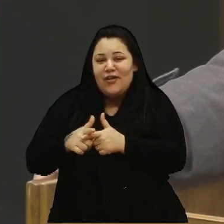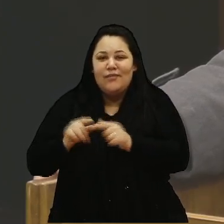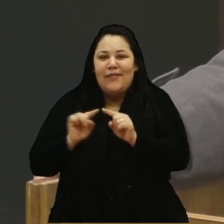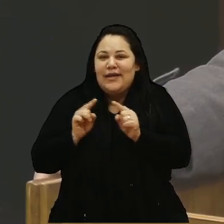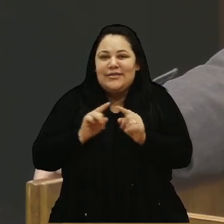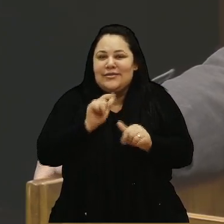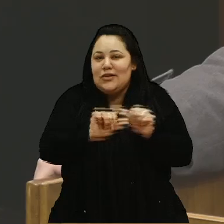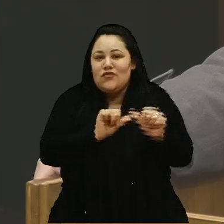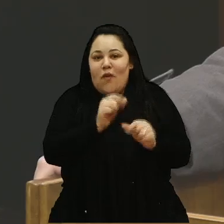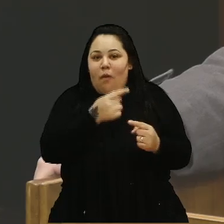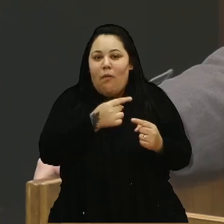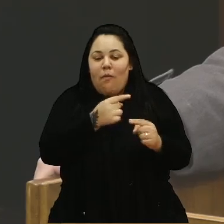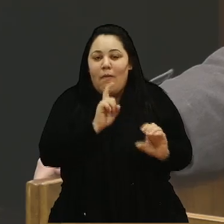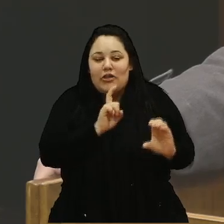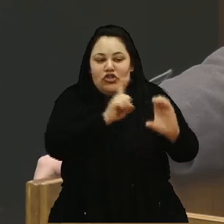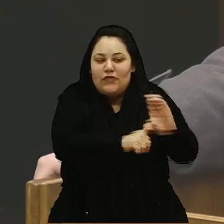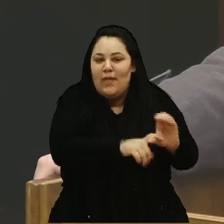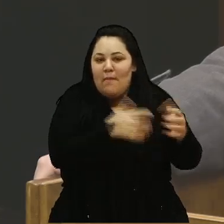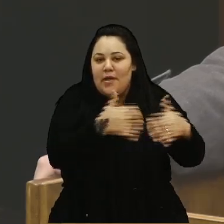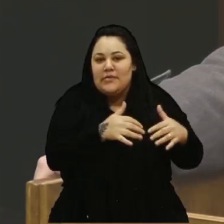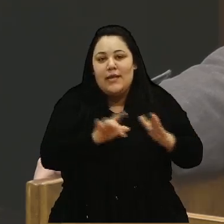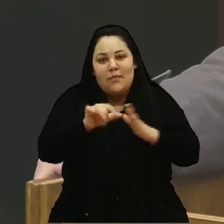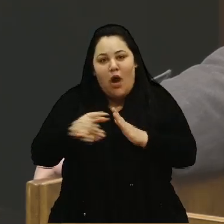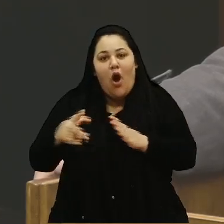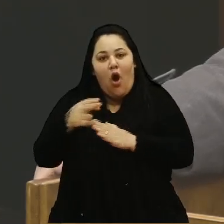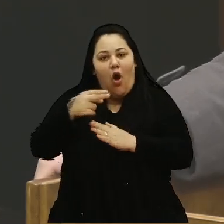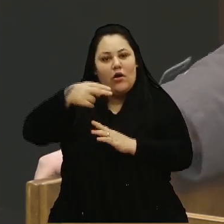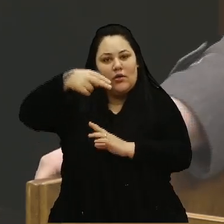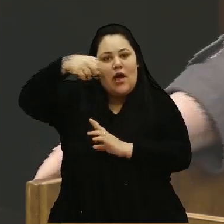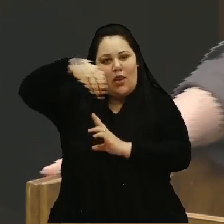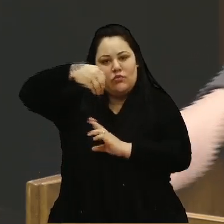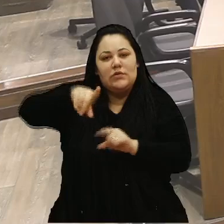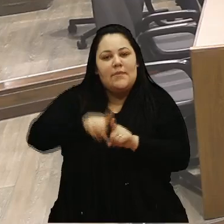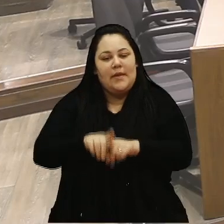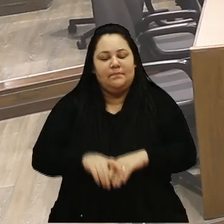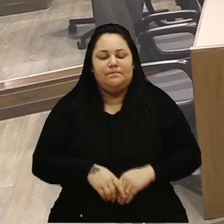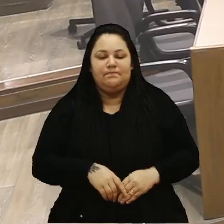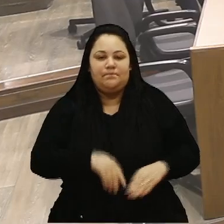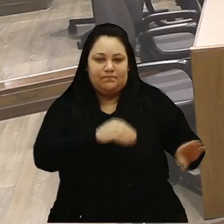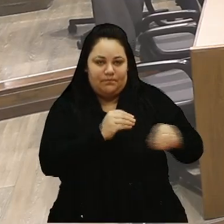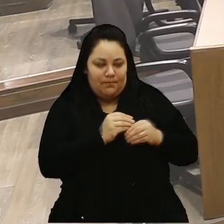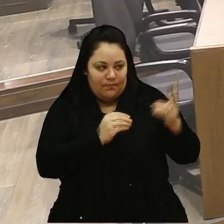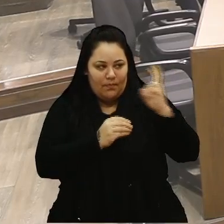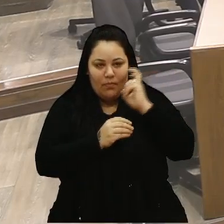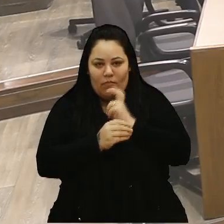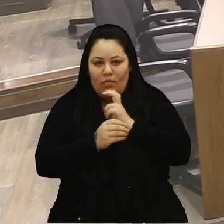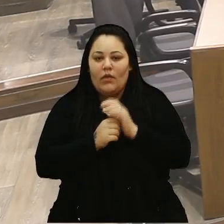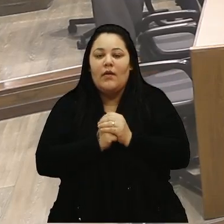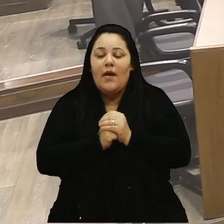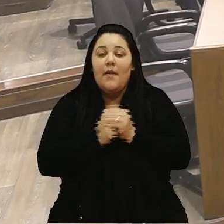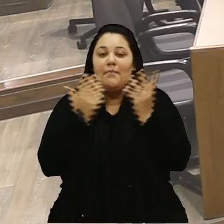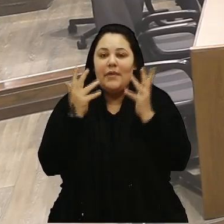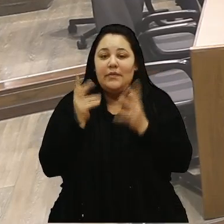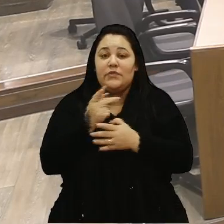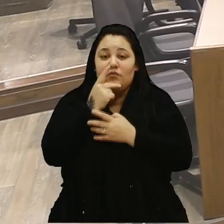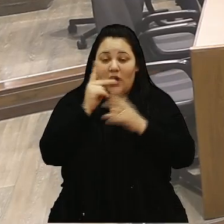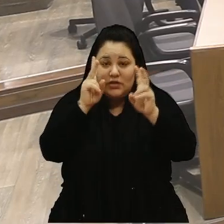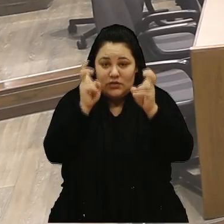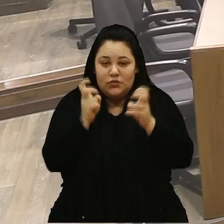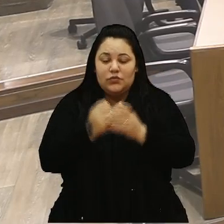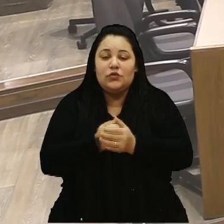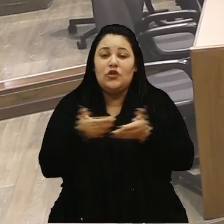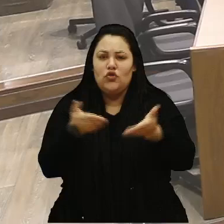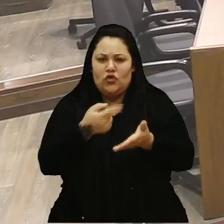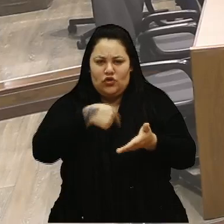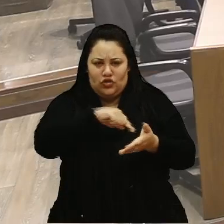essa pessoa, uma possibilidade de corte. O vereador Daniel tinha pedido uma parte, então sua parte. Vereador, parabéns por trazer esse tema. E justamente ainda hoje estava